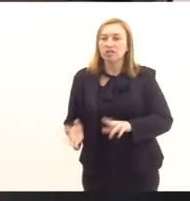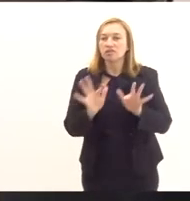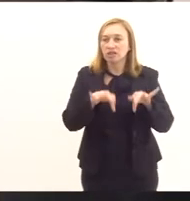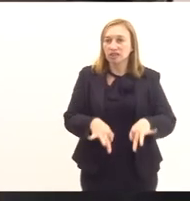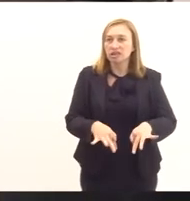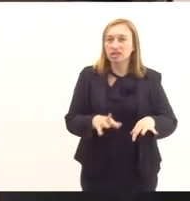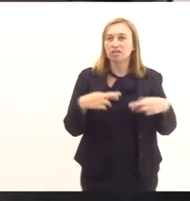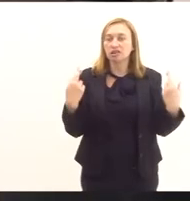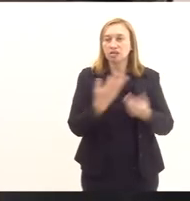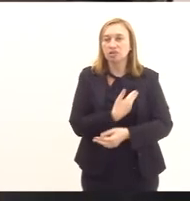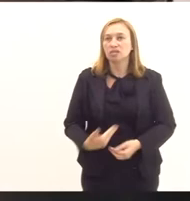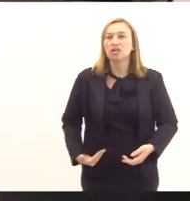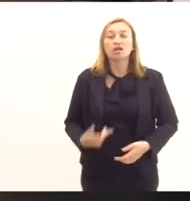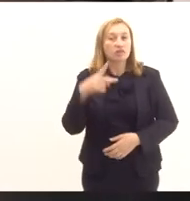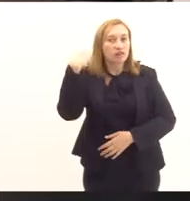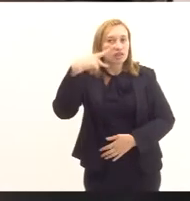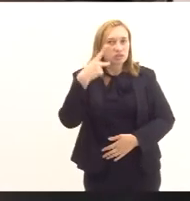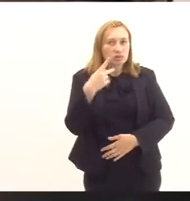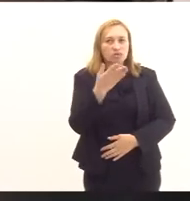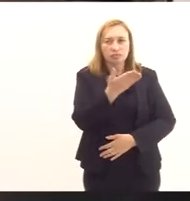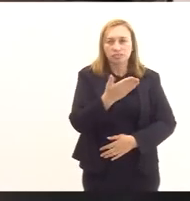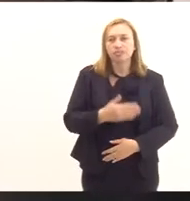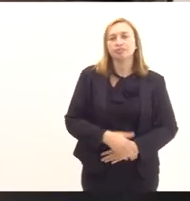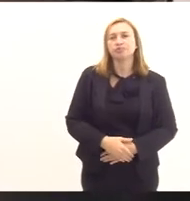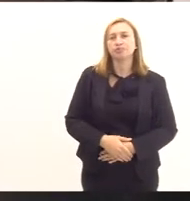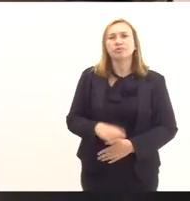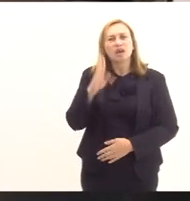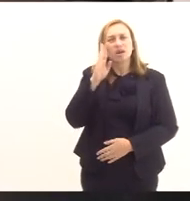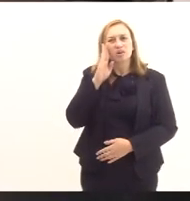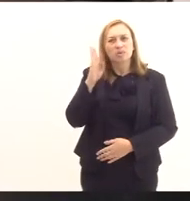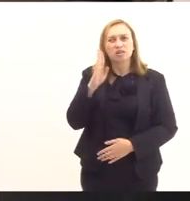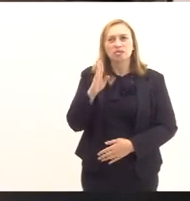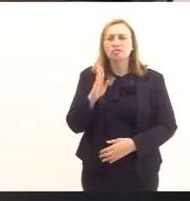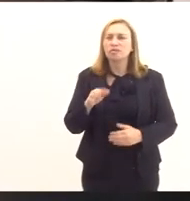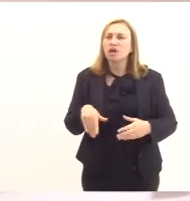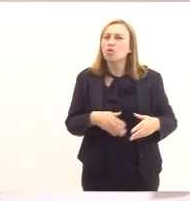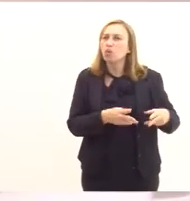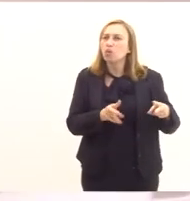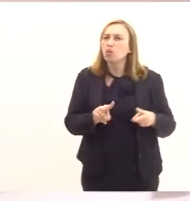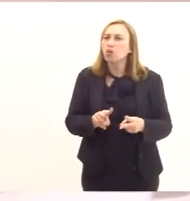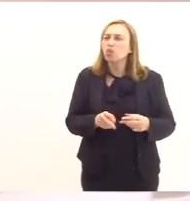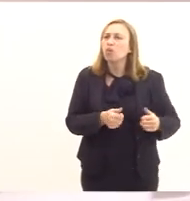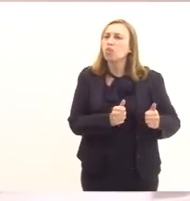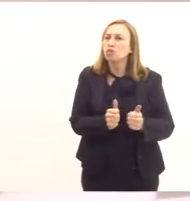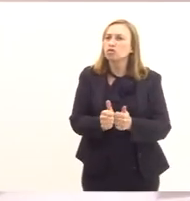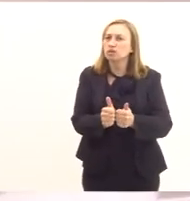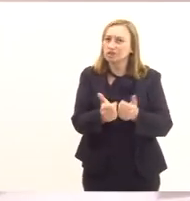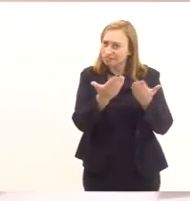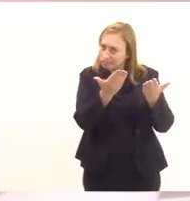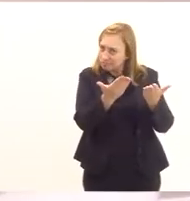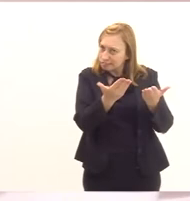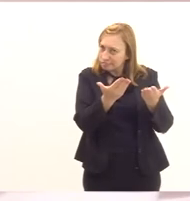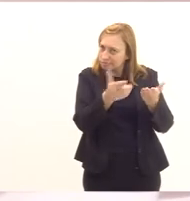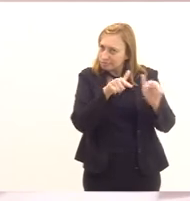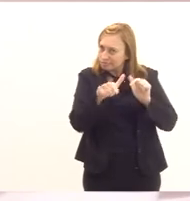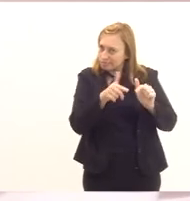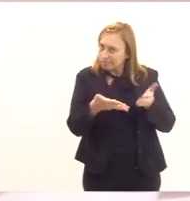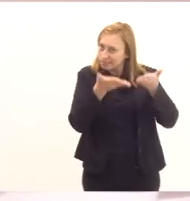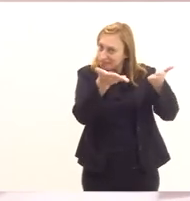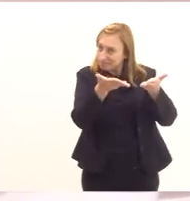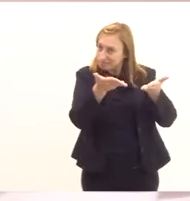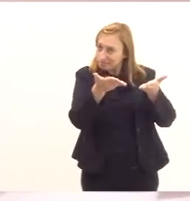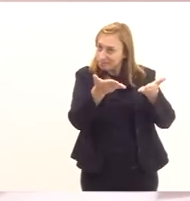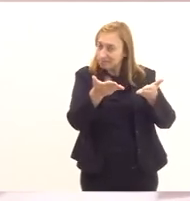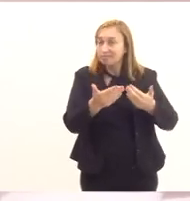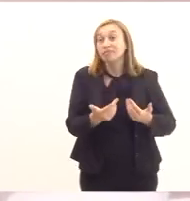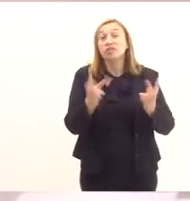audiência se passar palavras Vereador Fred Procópio principalmente para para conduzir aí passo aí os trabalhos a vossa